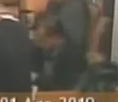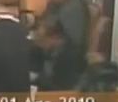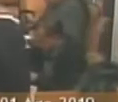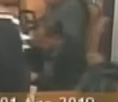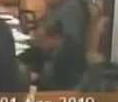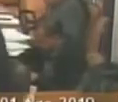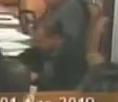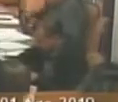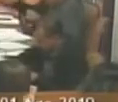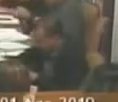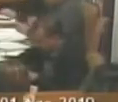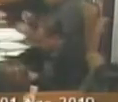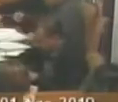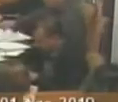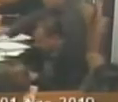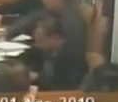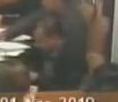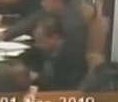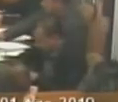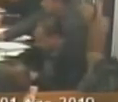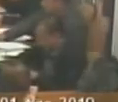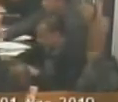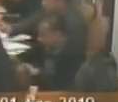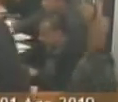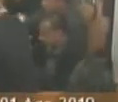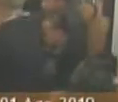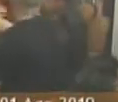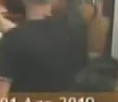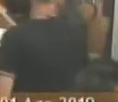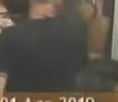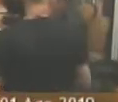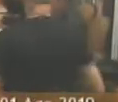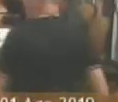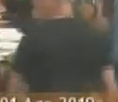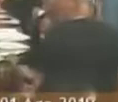Gisele, seja muito bem-vinda. Parabéns.